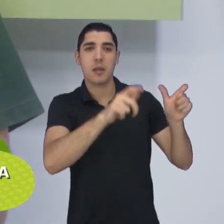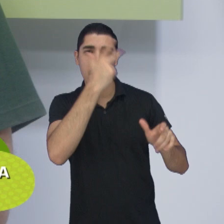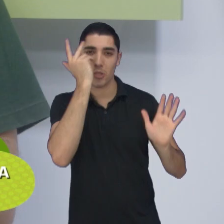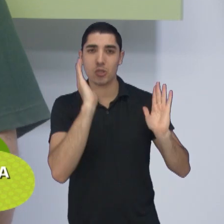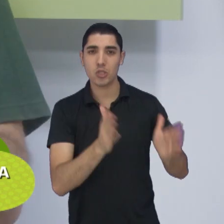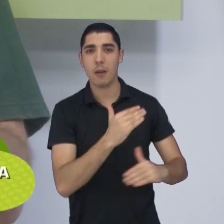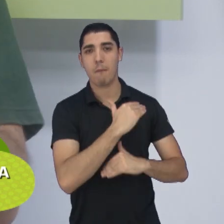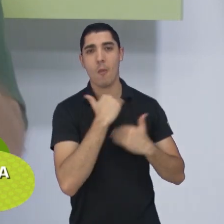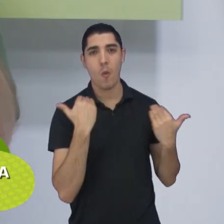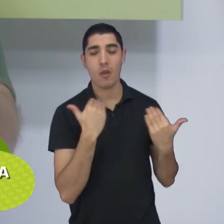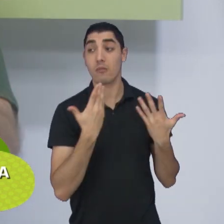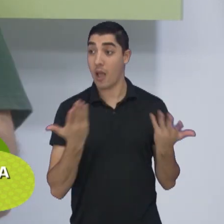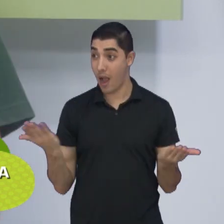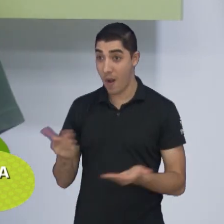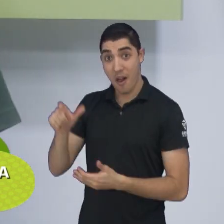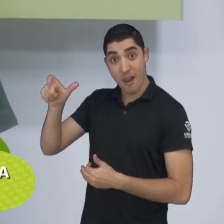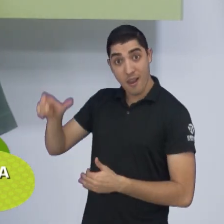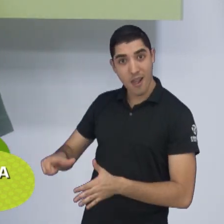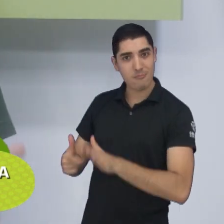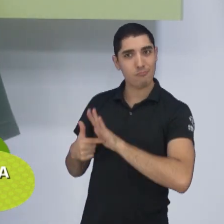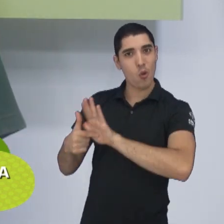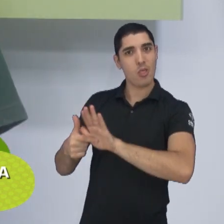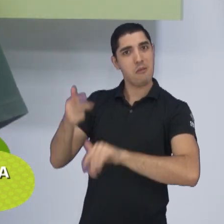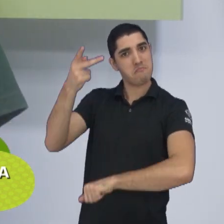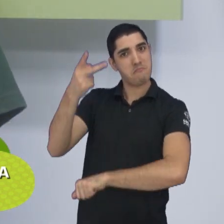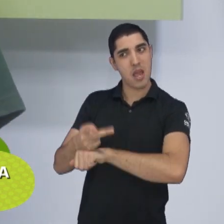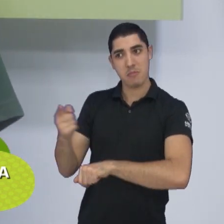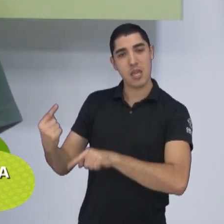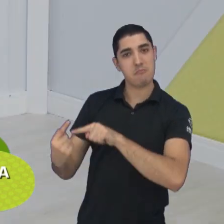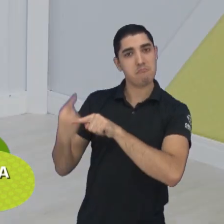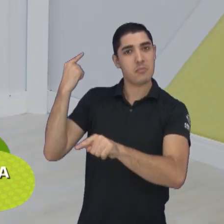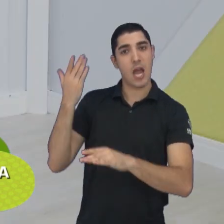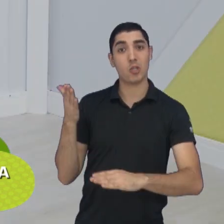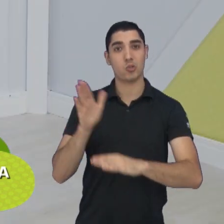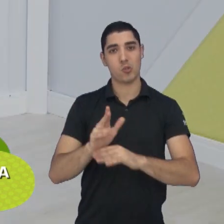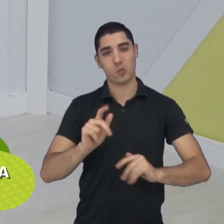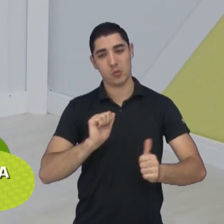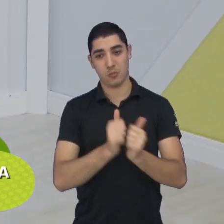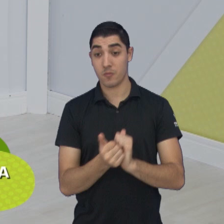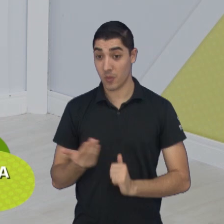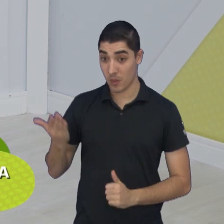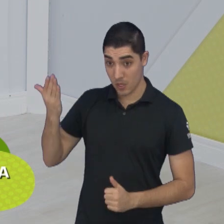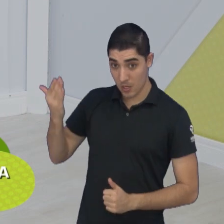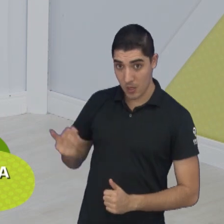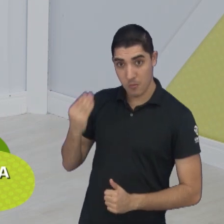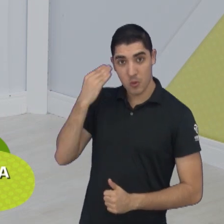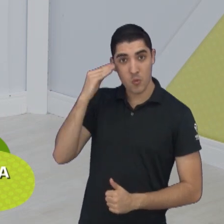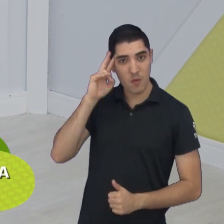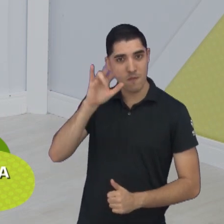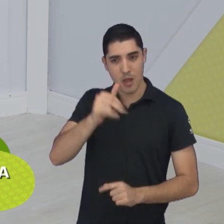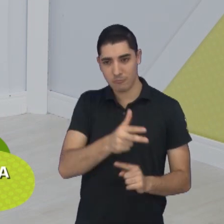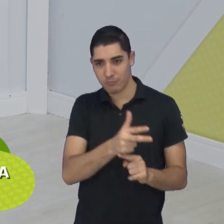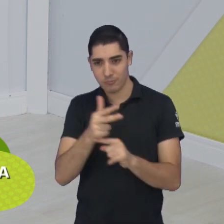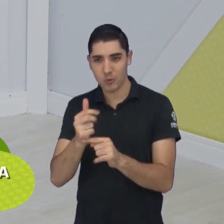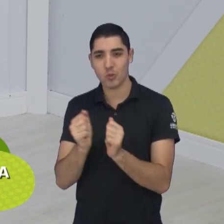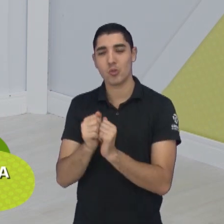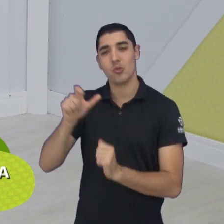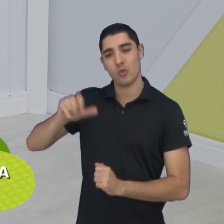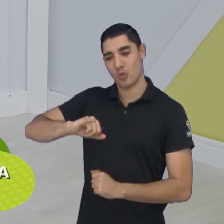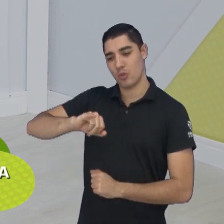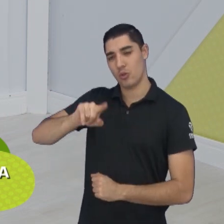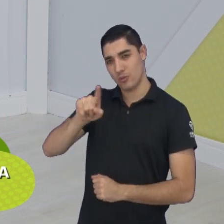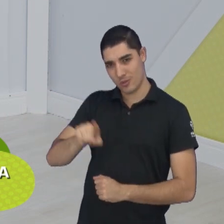é para enaltecer o nome de uma pessoa que fez bem para o esporte. E hoje à noite você estará lá no ginásio Lineu de Moura, vai conversar com o Zé Olaio, com